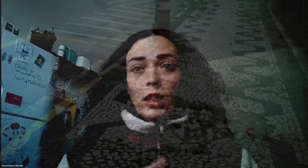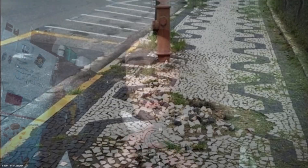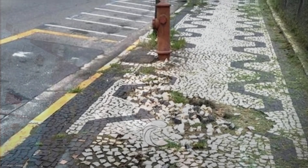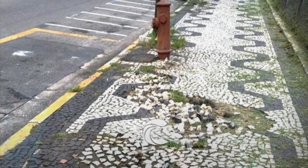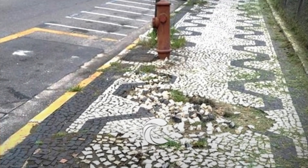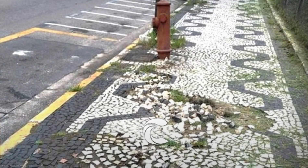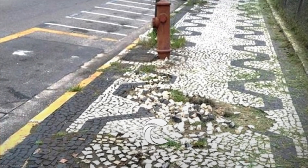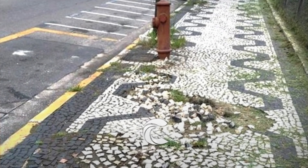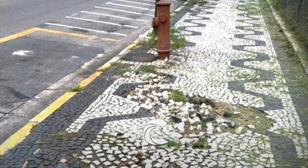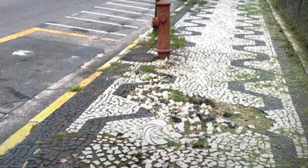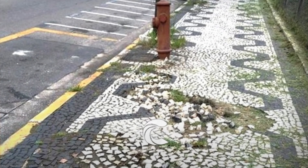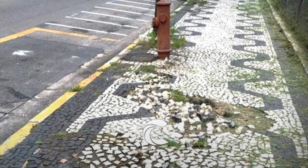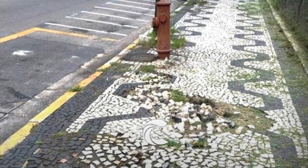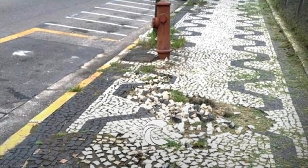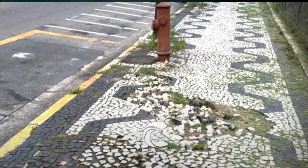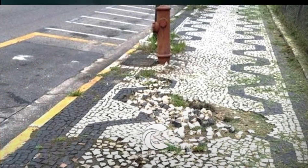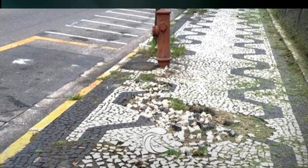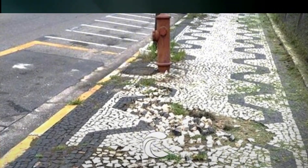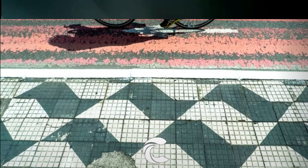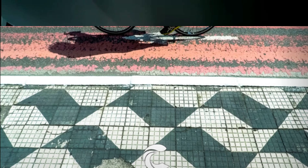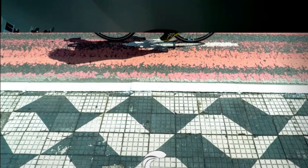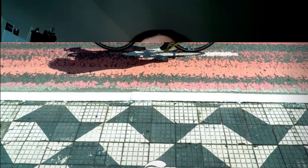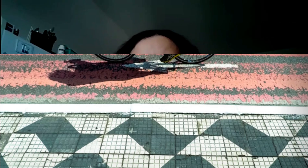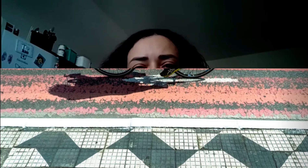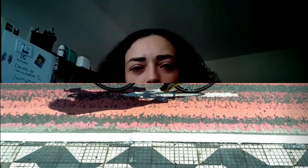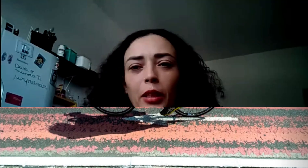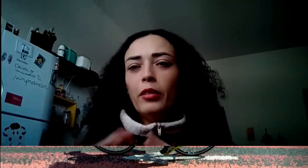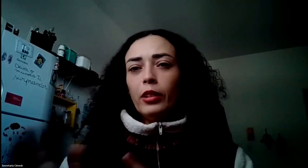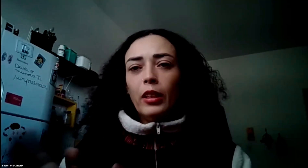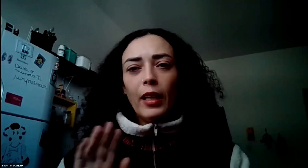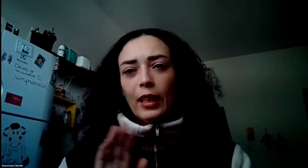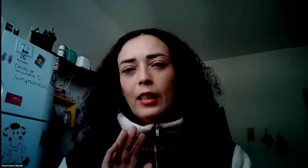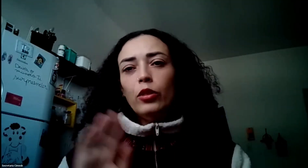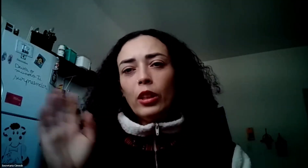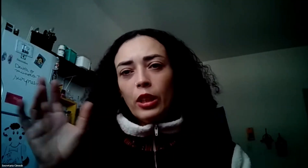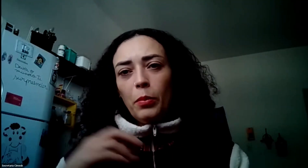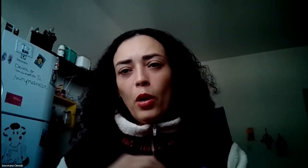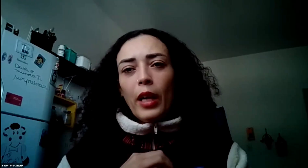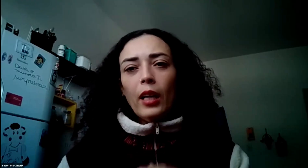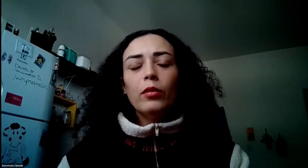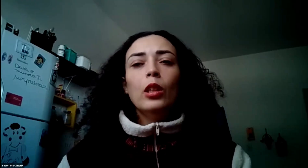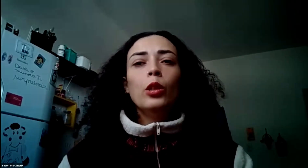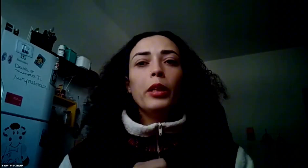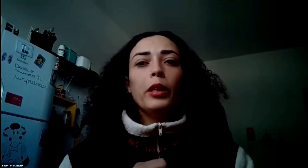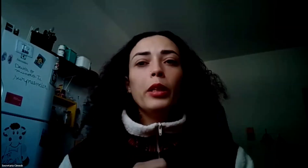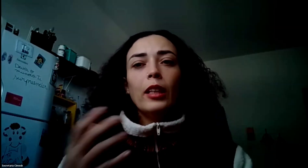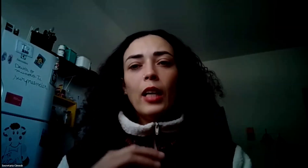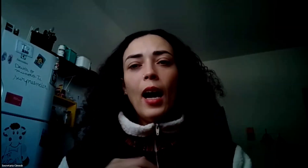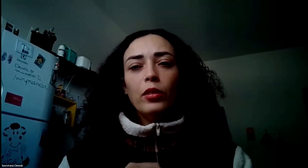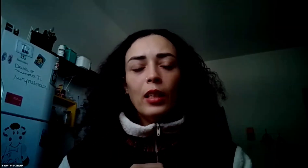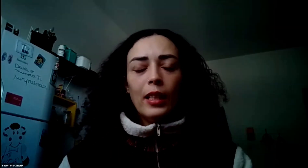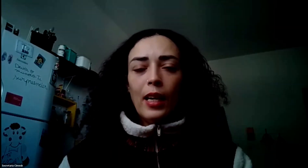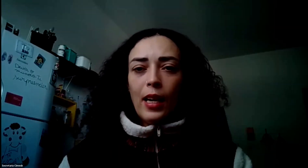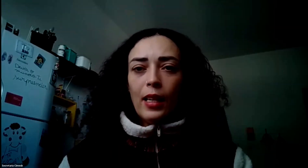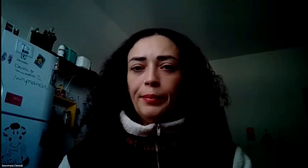para conseguir chegar na casa dele. Eu já tinha chegado assim, ó, muito rápido, deixei ele lá no metrô e falou, não, aqui eu já chamo alguém no metrô,